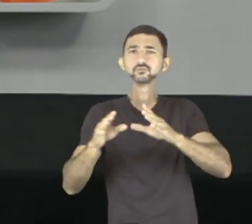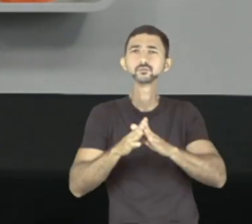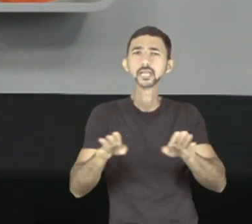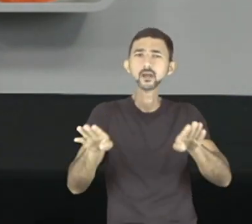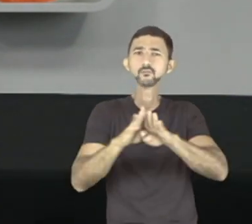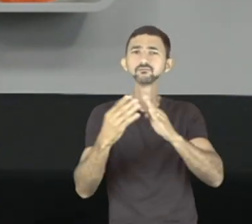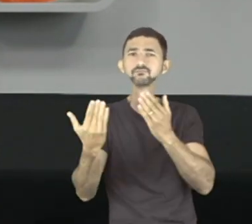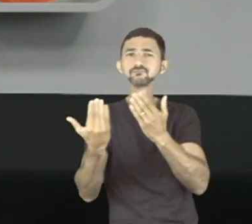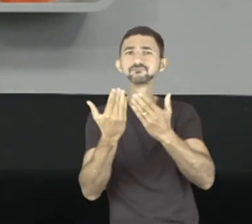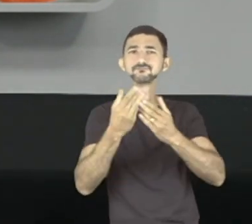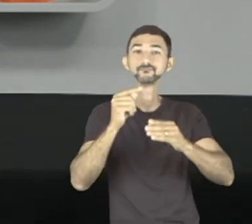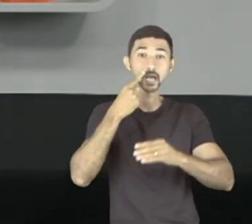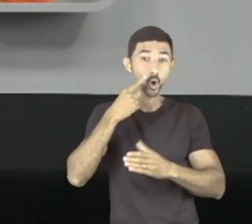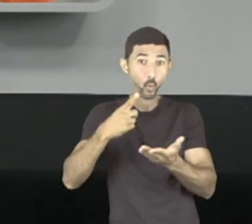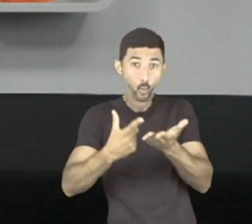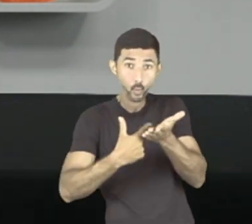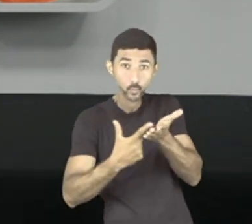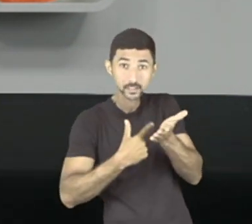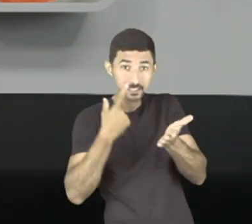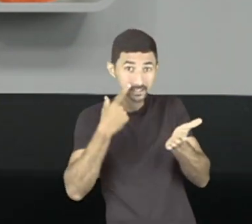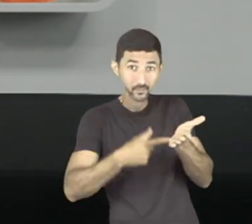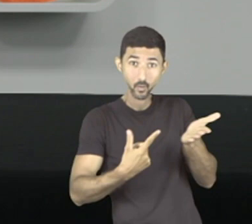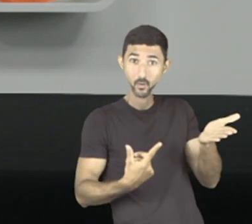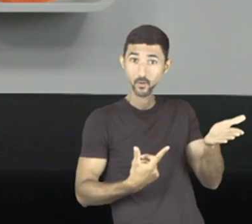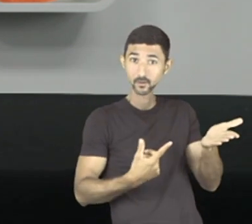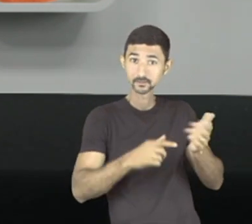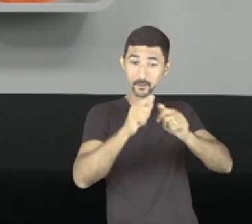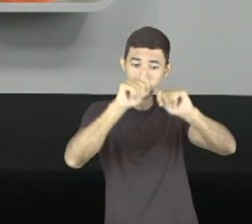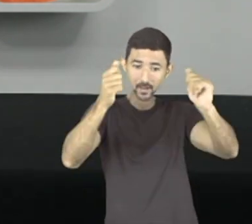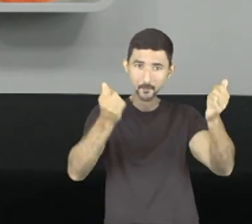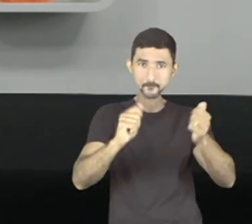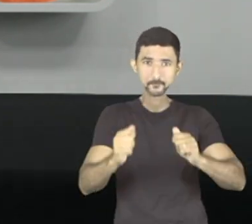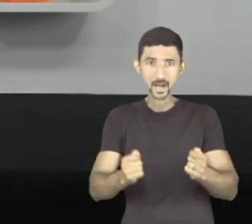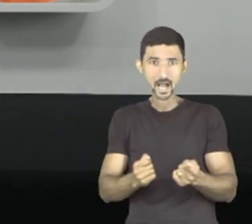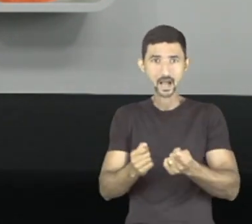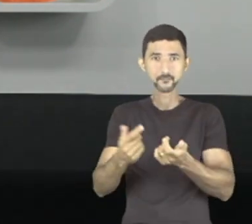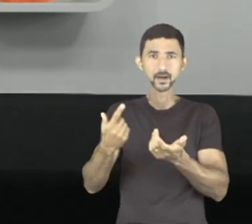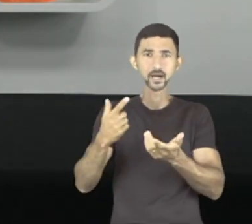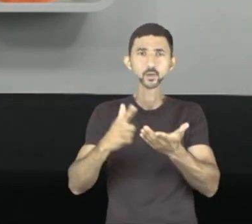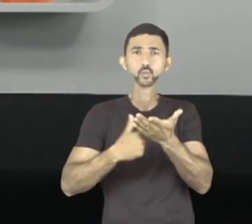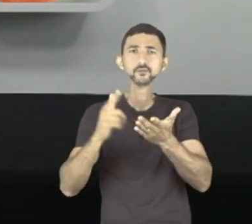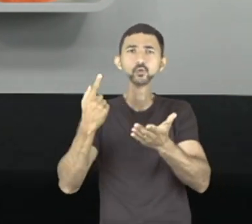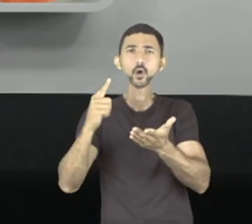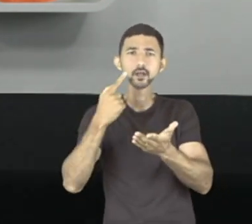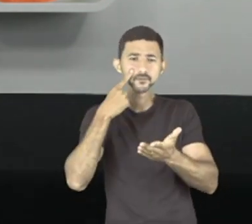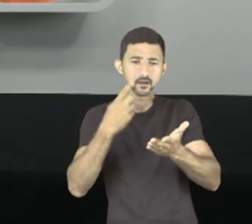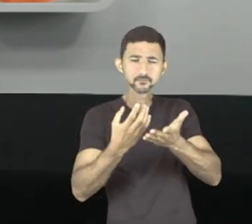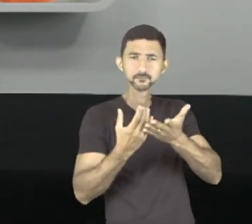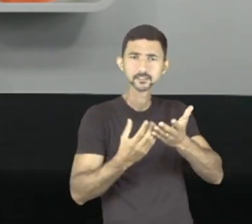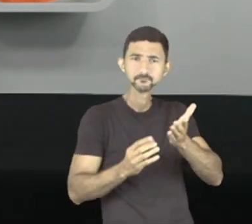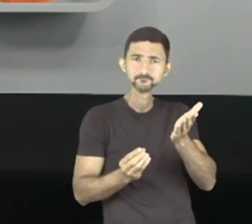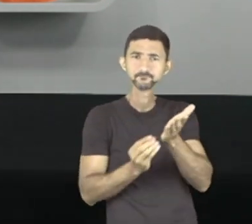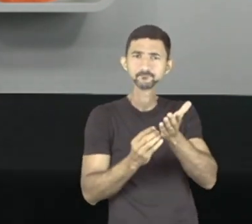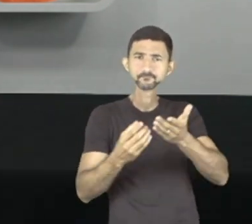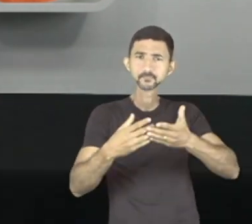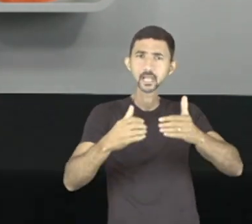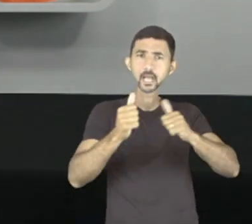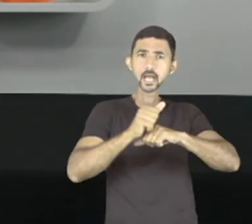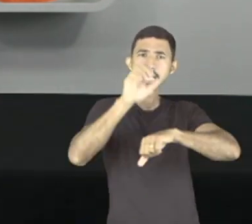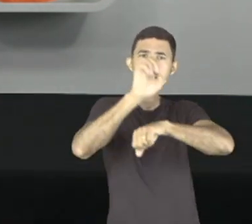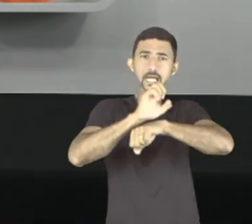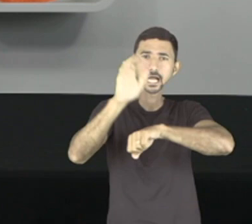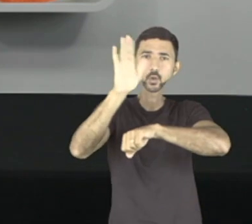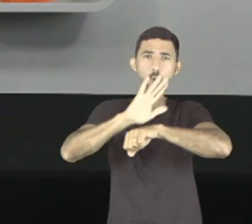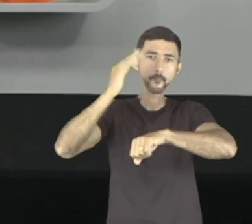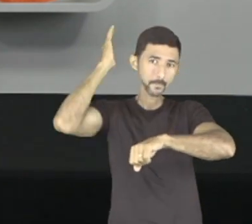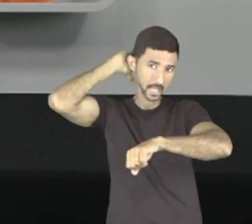aí no teu livro que aí tem cola. Pega um mapa no teu livro de geografia que você vai observar. Localiza o estado do Pará. Vamos